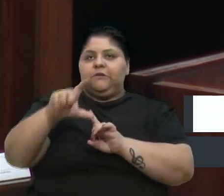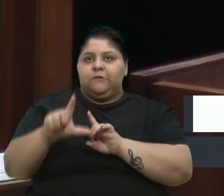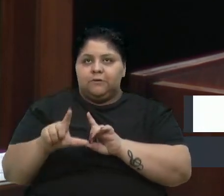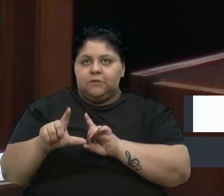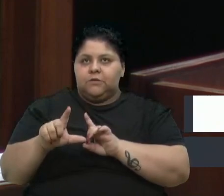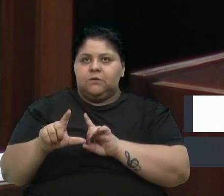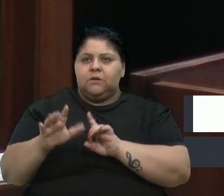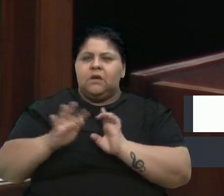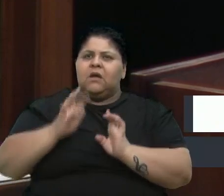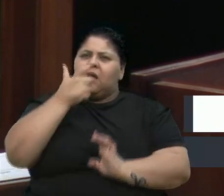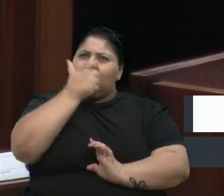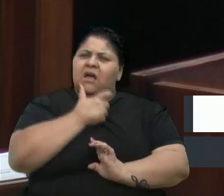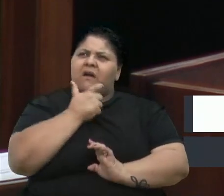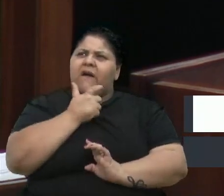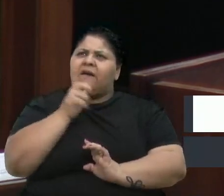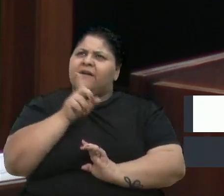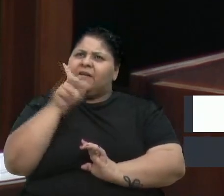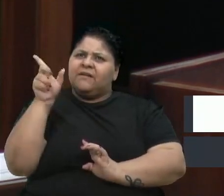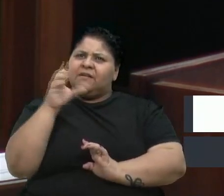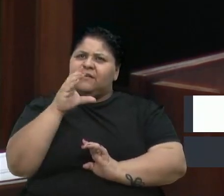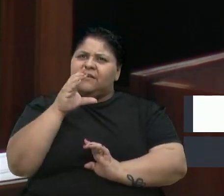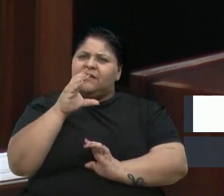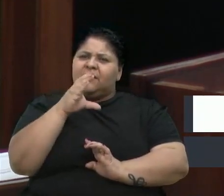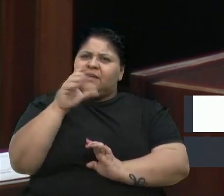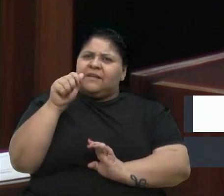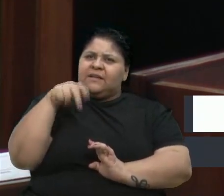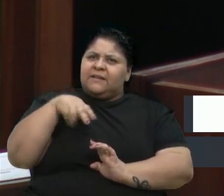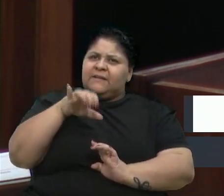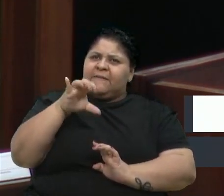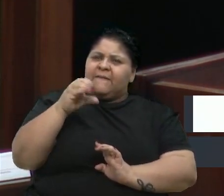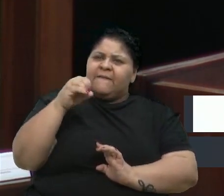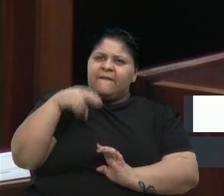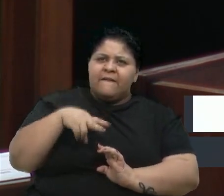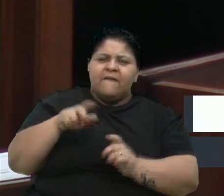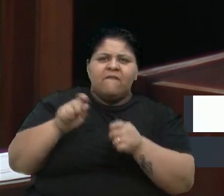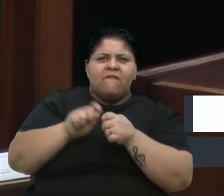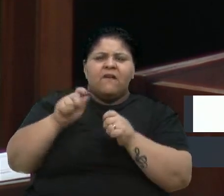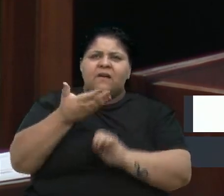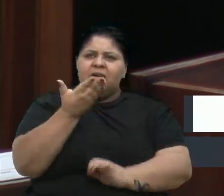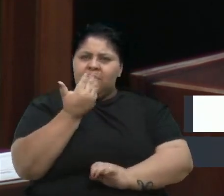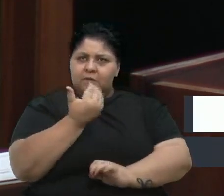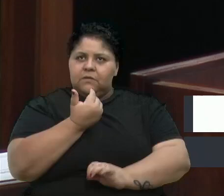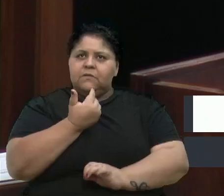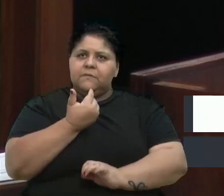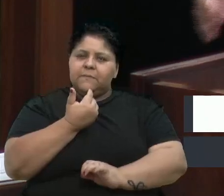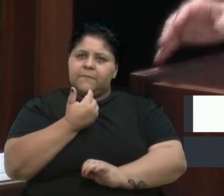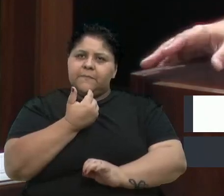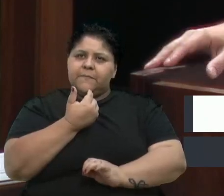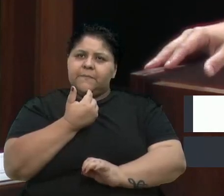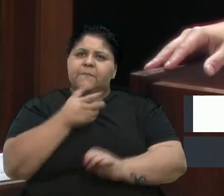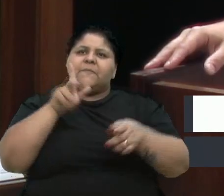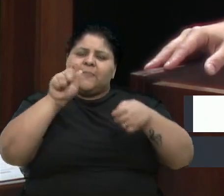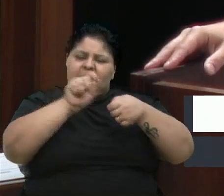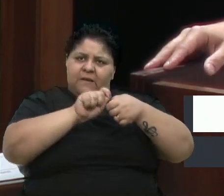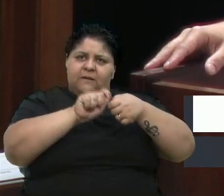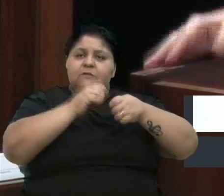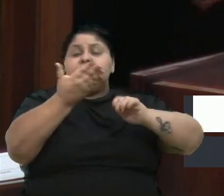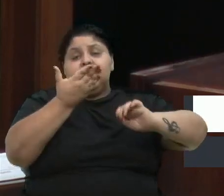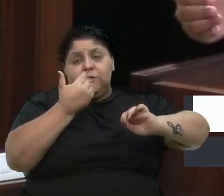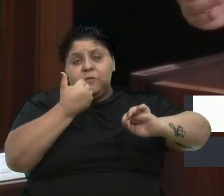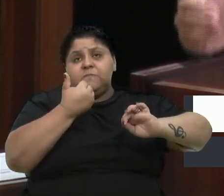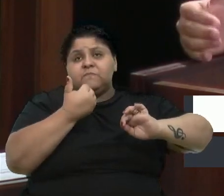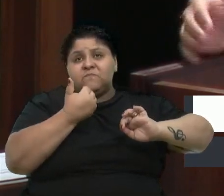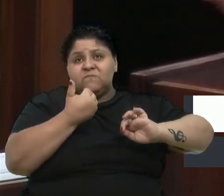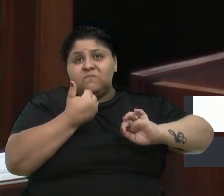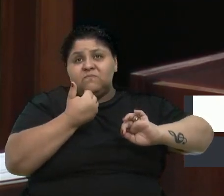Me parece que lá quem opera a questão da alimentação, do fazimento dessas refeições